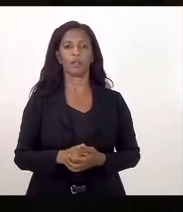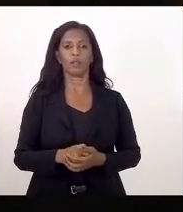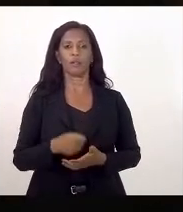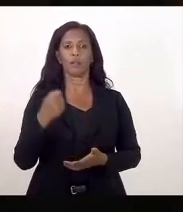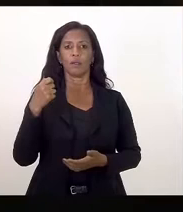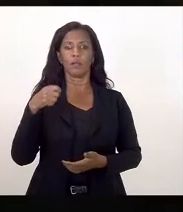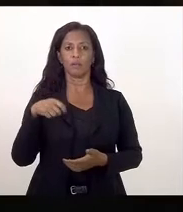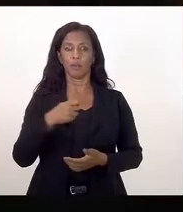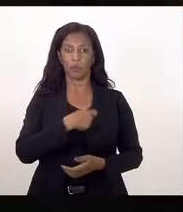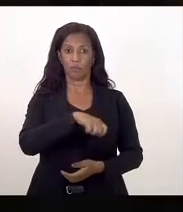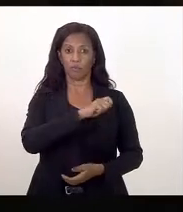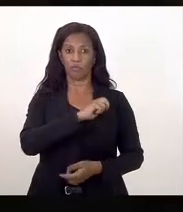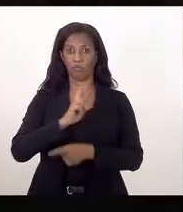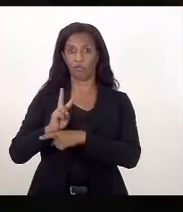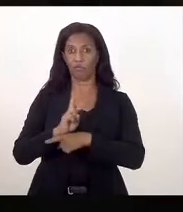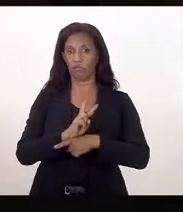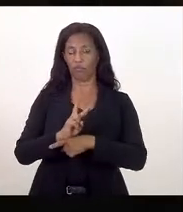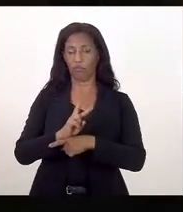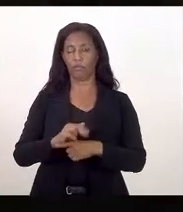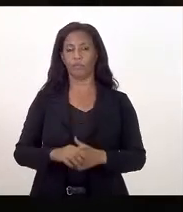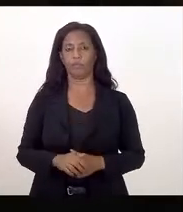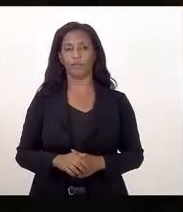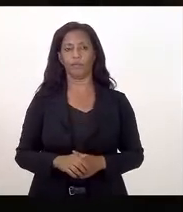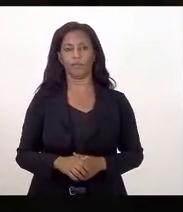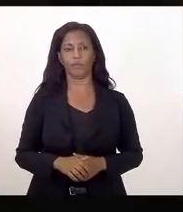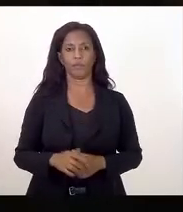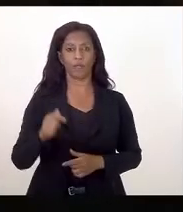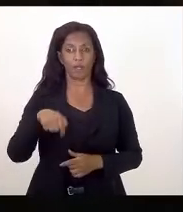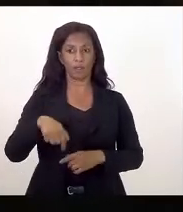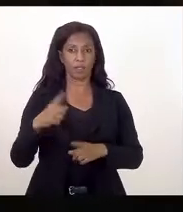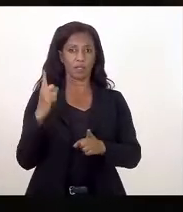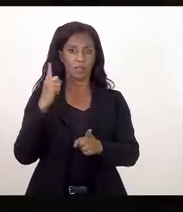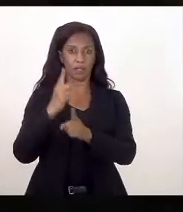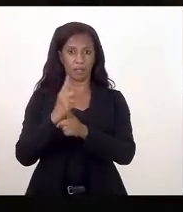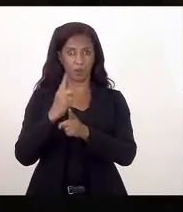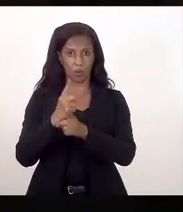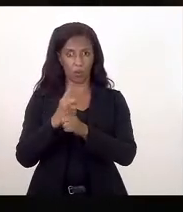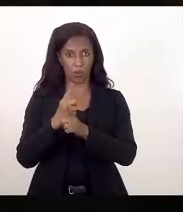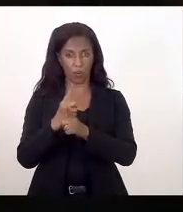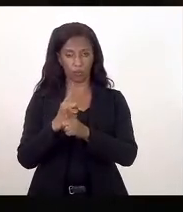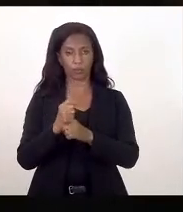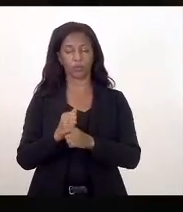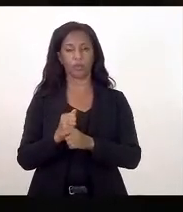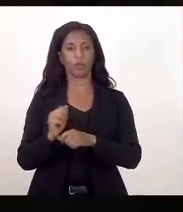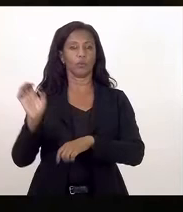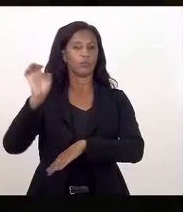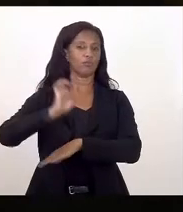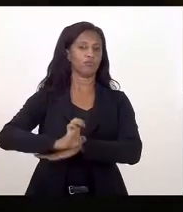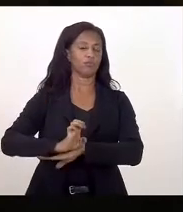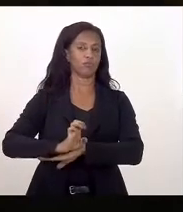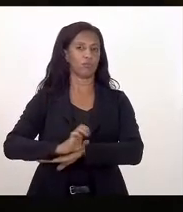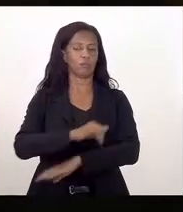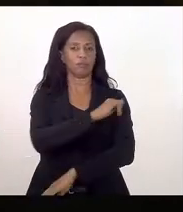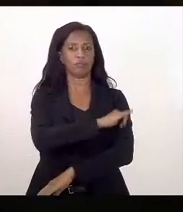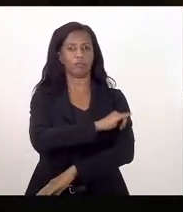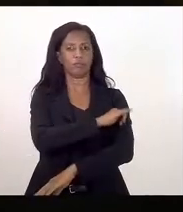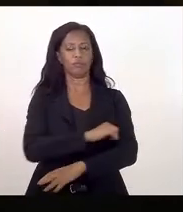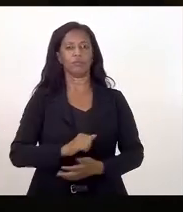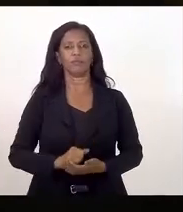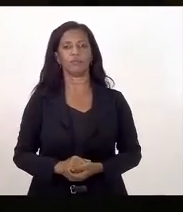regime de recuperação fiscal, a que se encontra submetido o Estado do Rio de Janeiro.